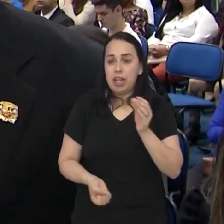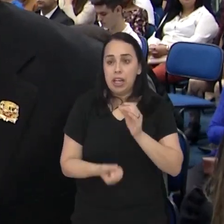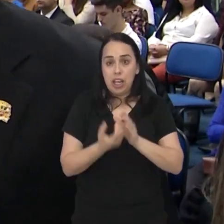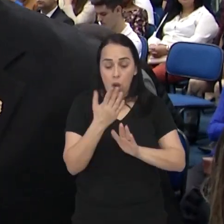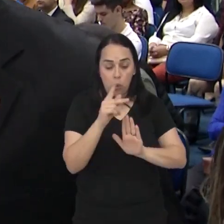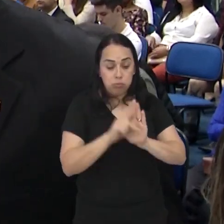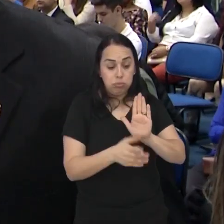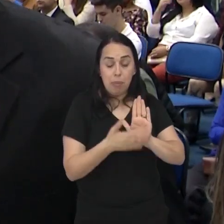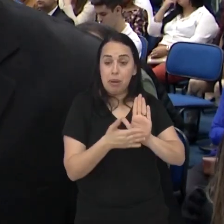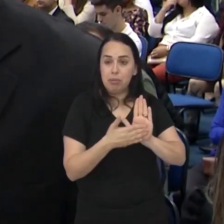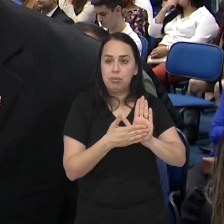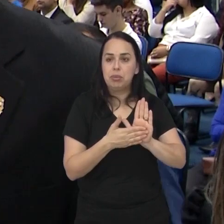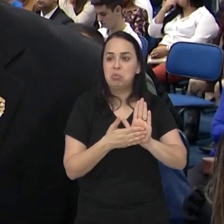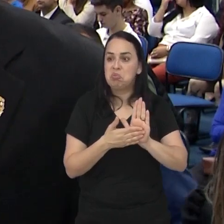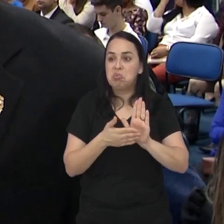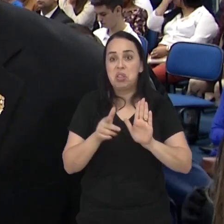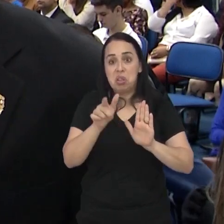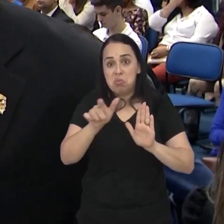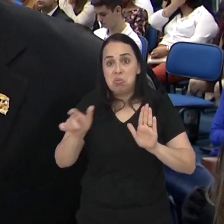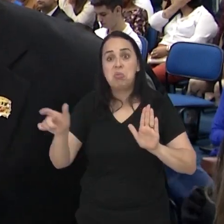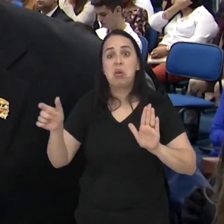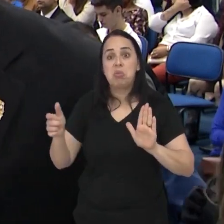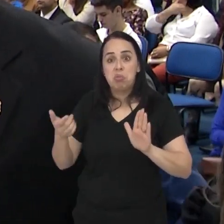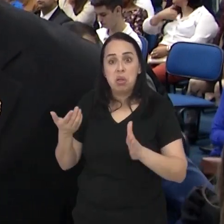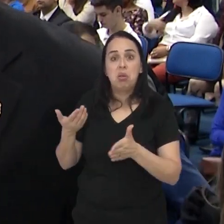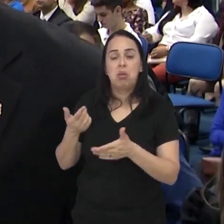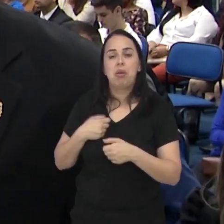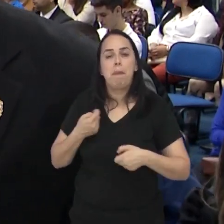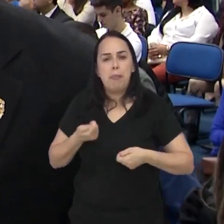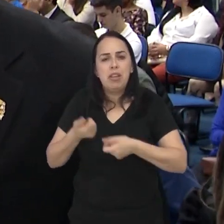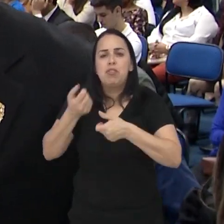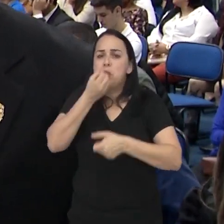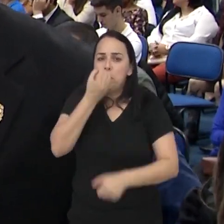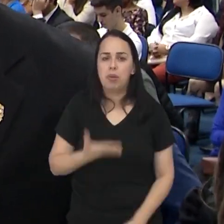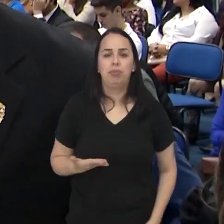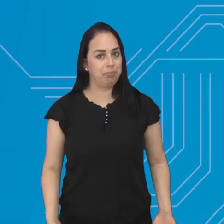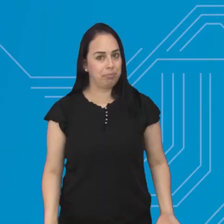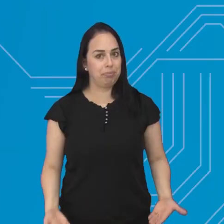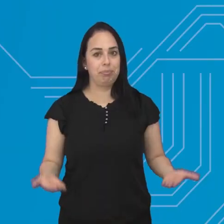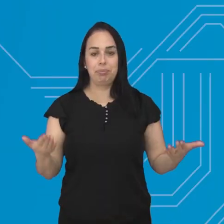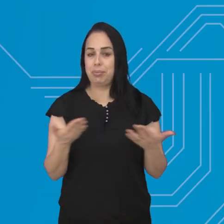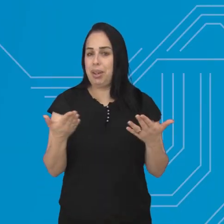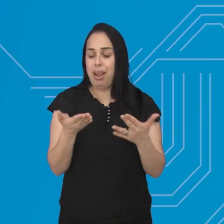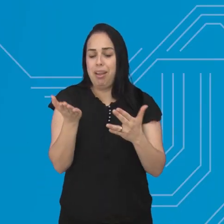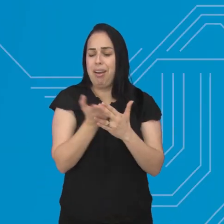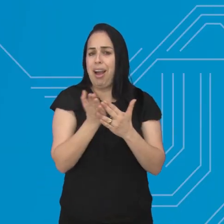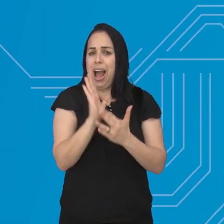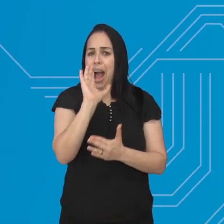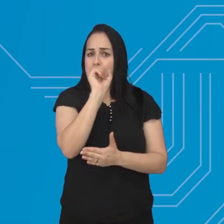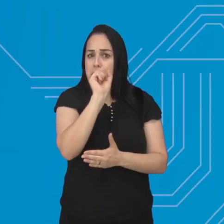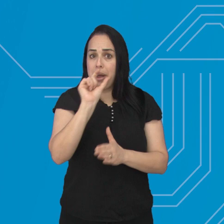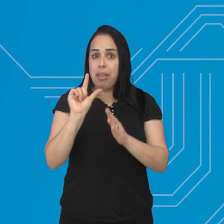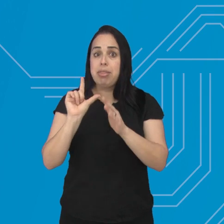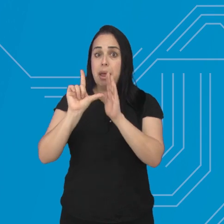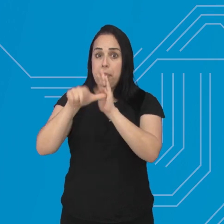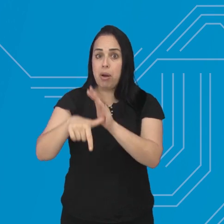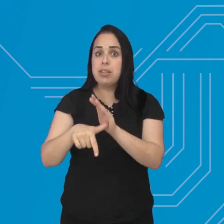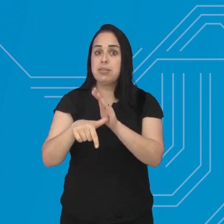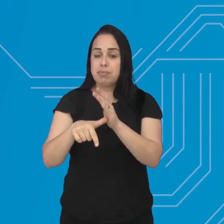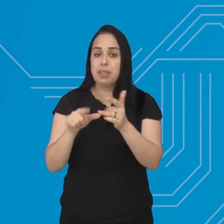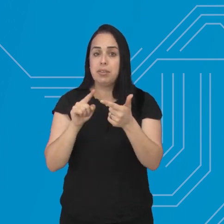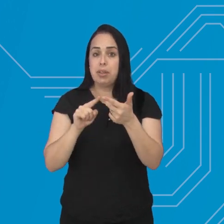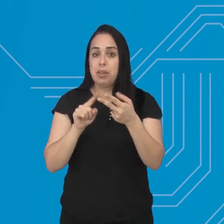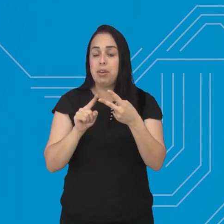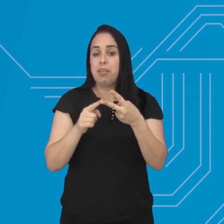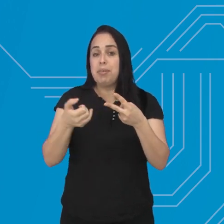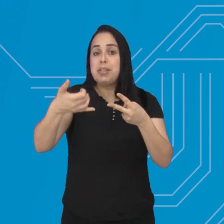partir da construção desse trabalho, nós temos tido resultados extremamente positivos. A gente faz agora um rápido intervalo. No próximo